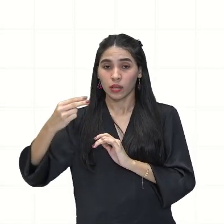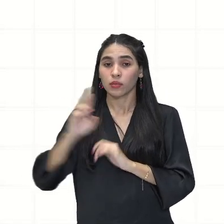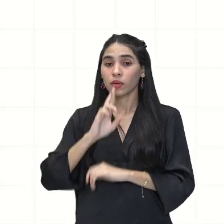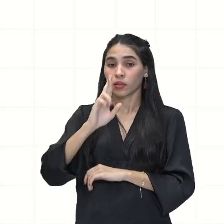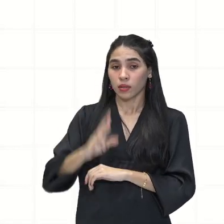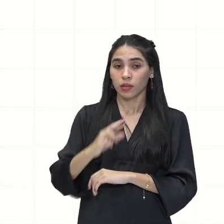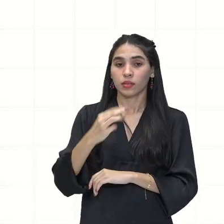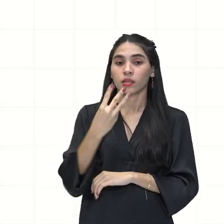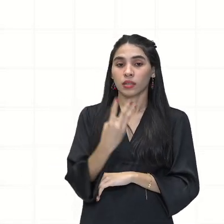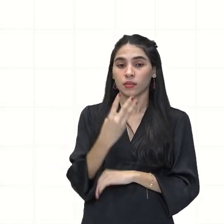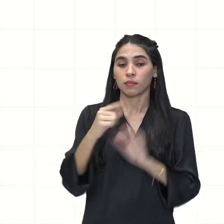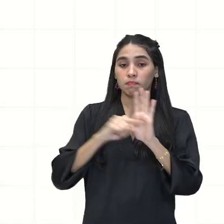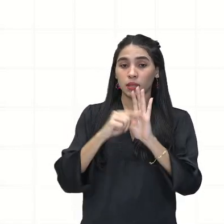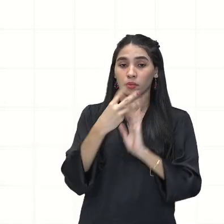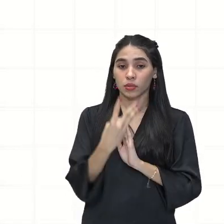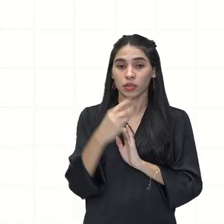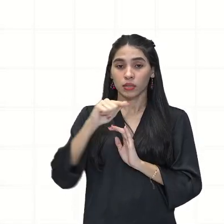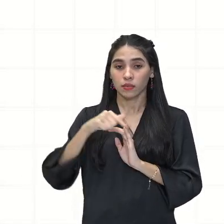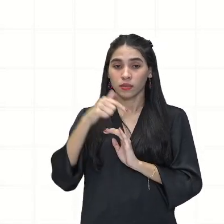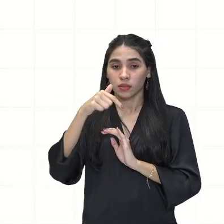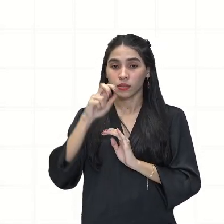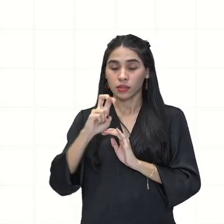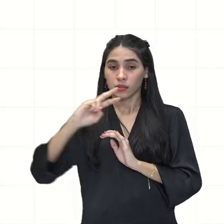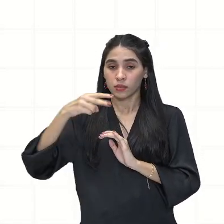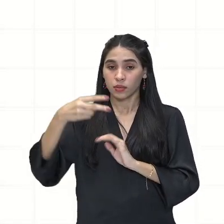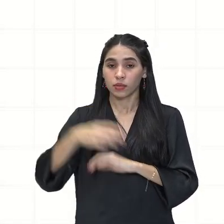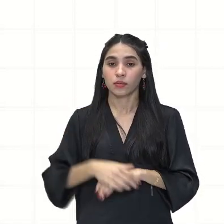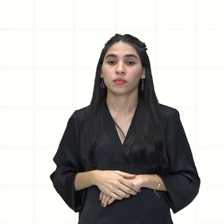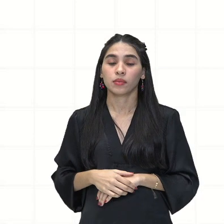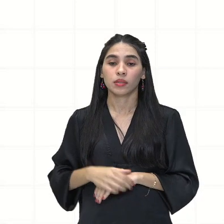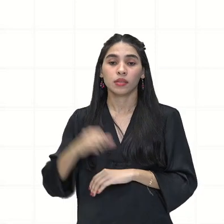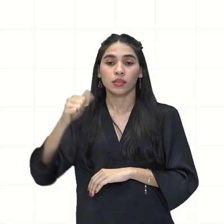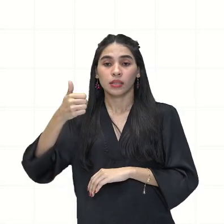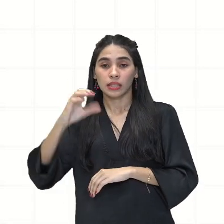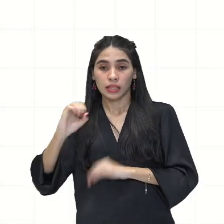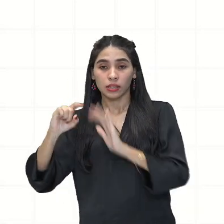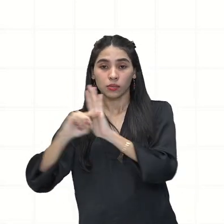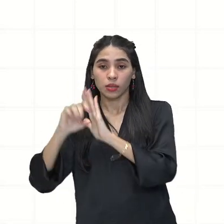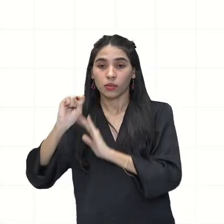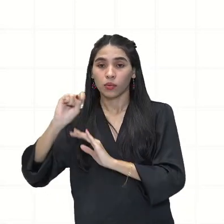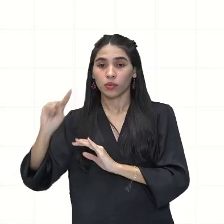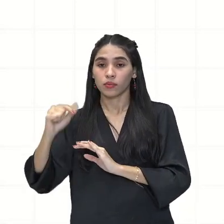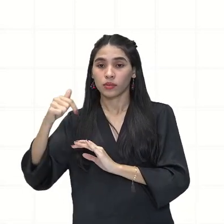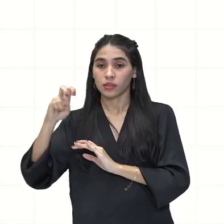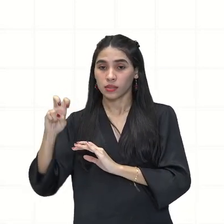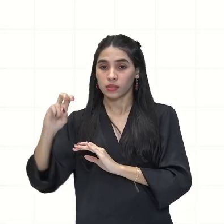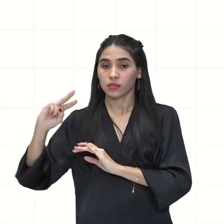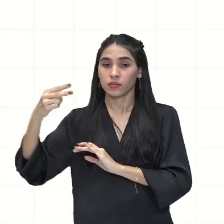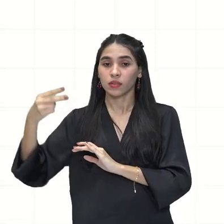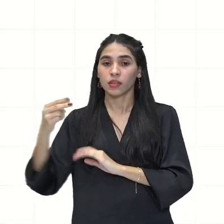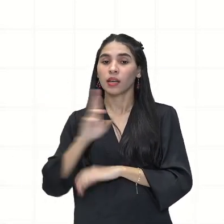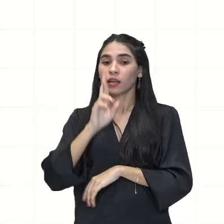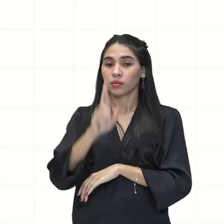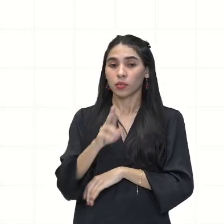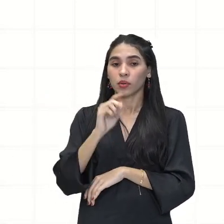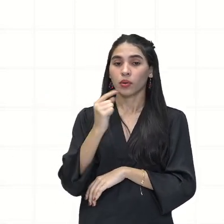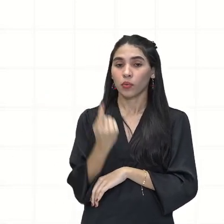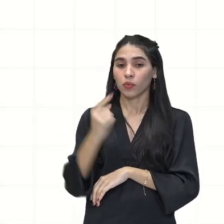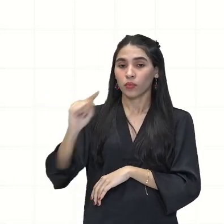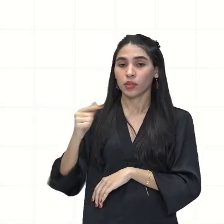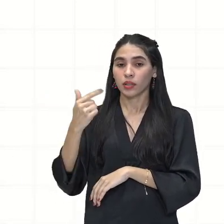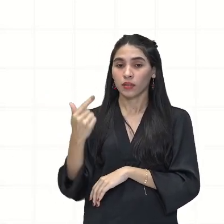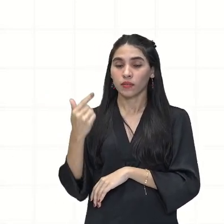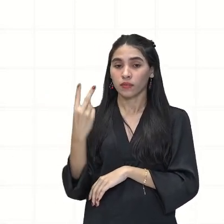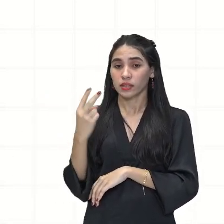8,75 ficou menos 3,75 elevado ao quadrado. 10 menos 8,75 deu 1,25